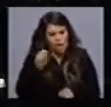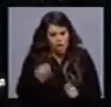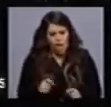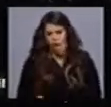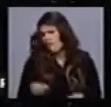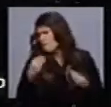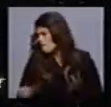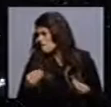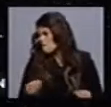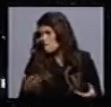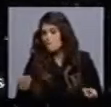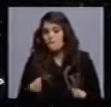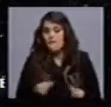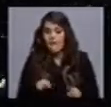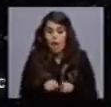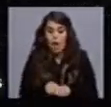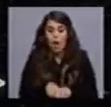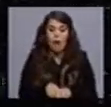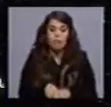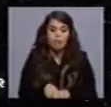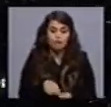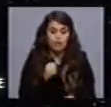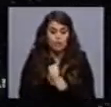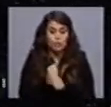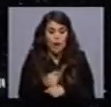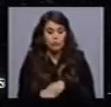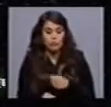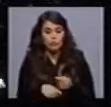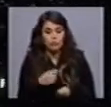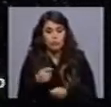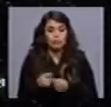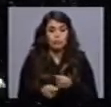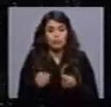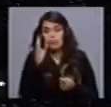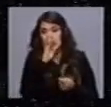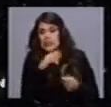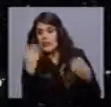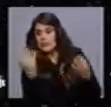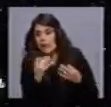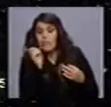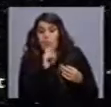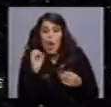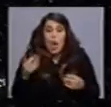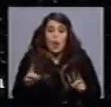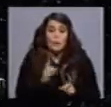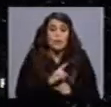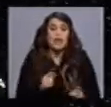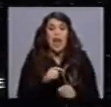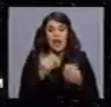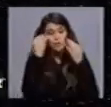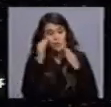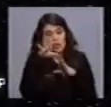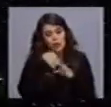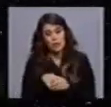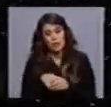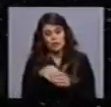é ainda, como se costuma dizer, um work in progress. Os cientistas ainda estão a analisar esta imagem para ver que dados científicos conseguem